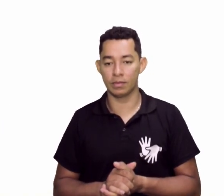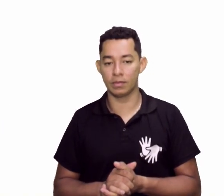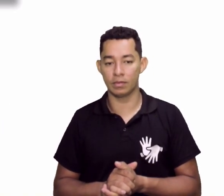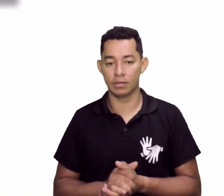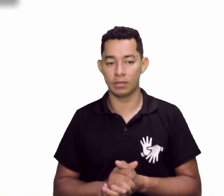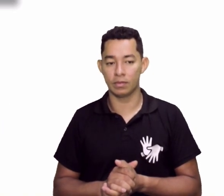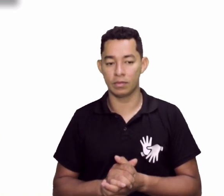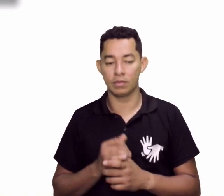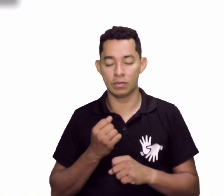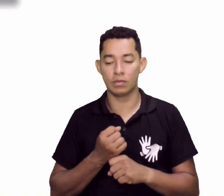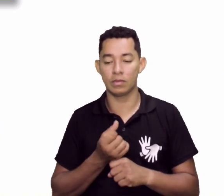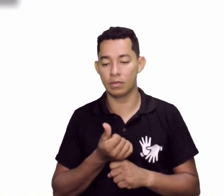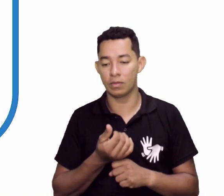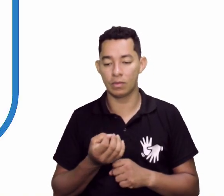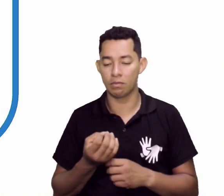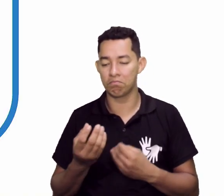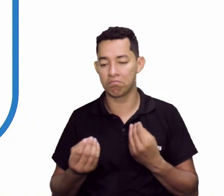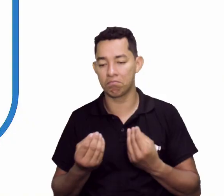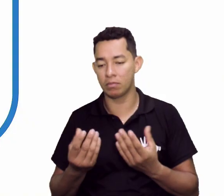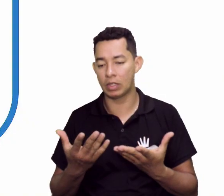Nos anos 60 aqui, o negócio foi